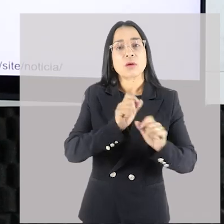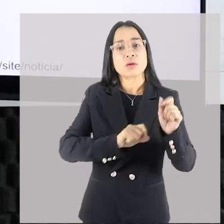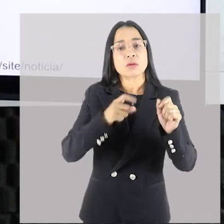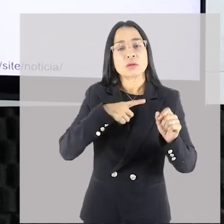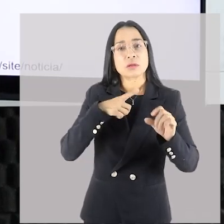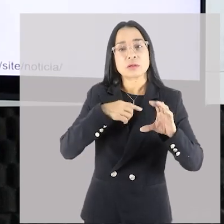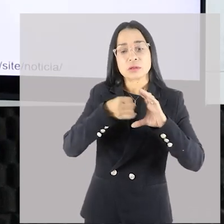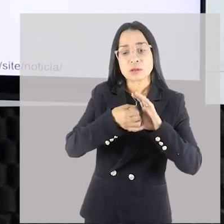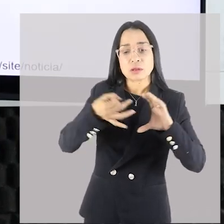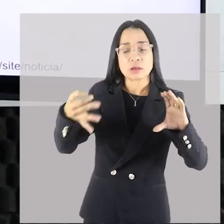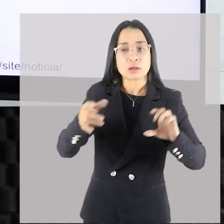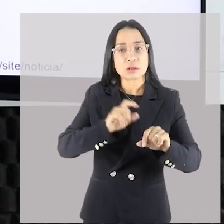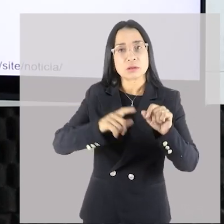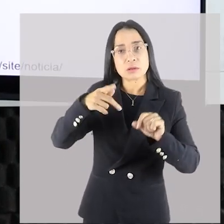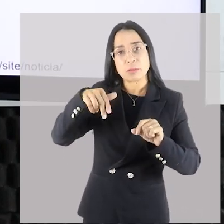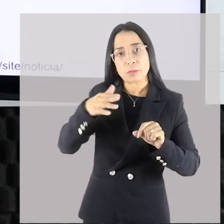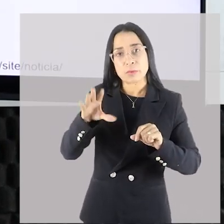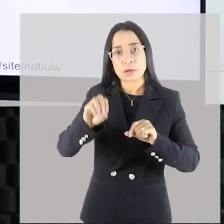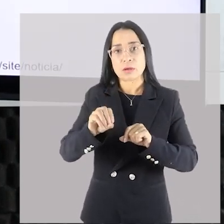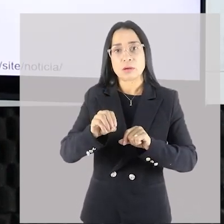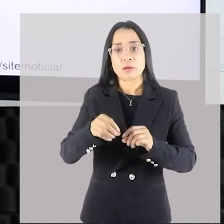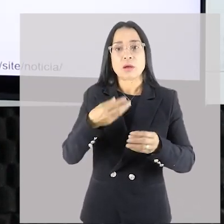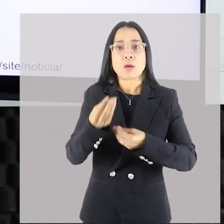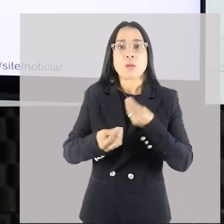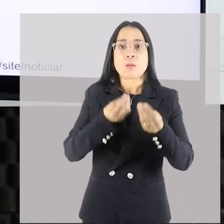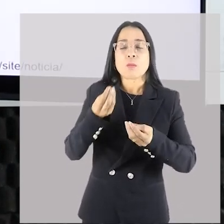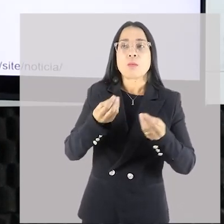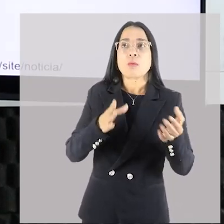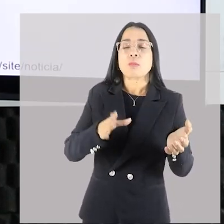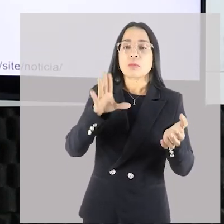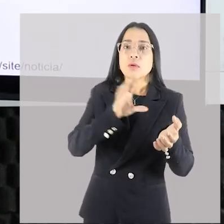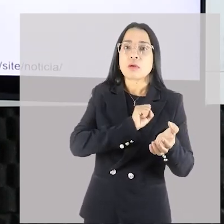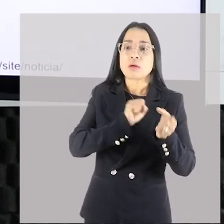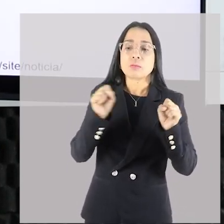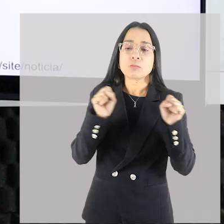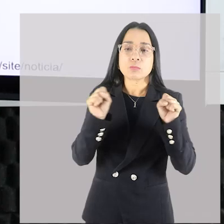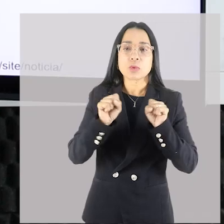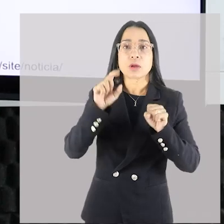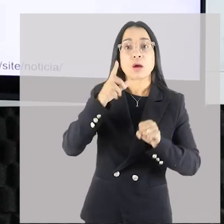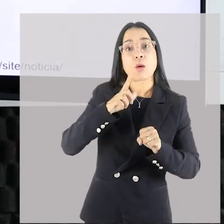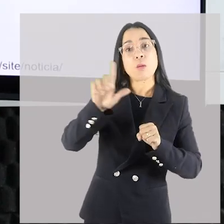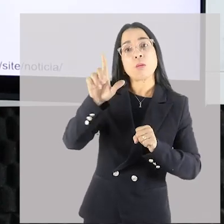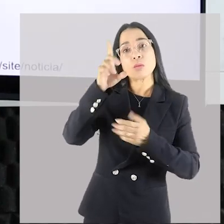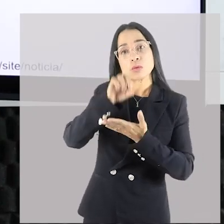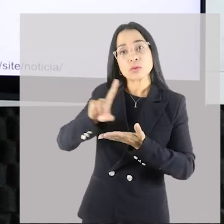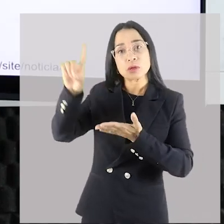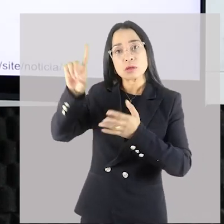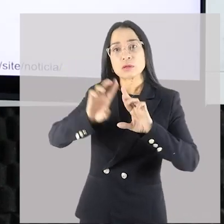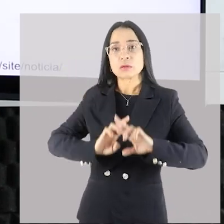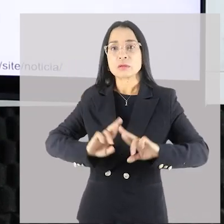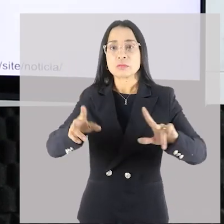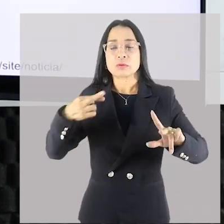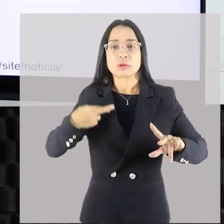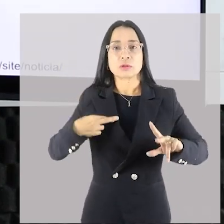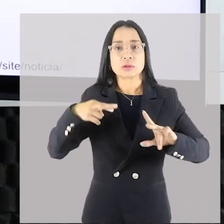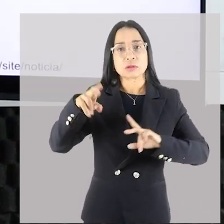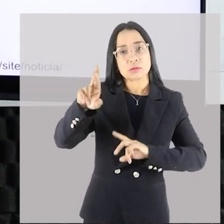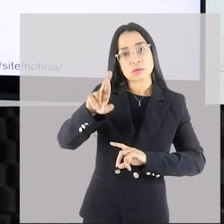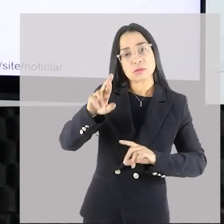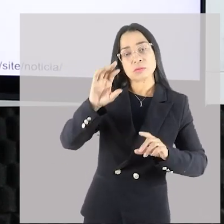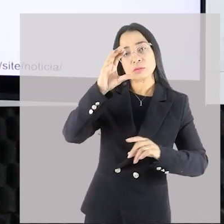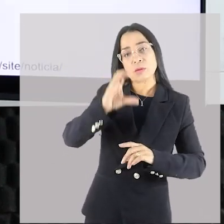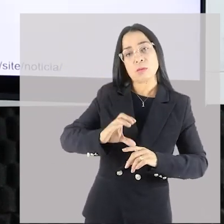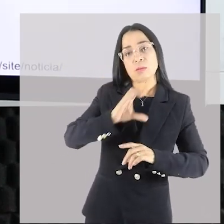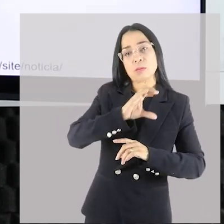essa característica pagã. É uma forma de adorar um Deus que é diferente da religião